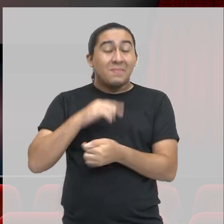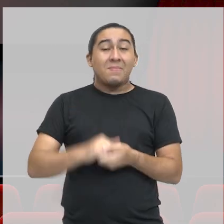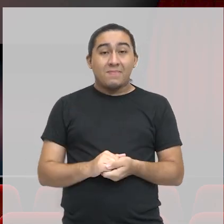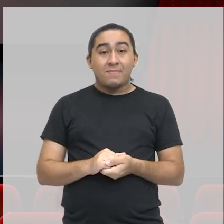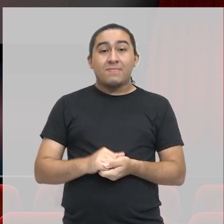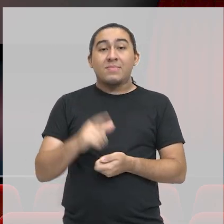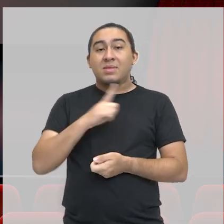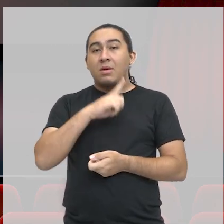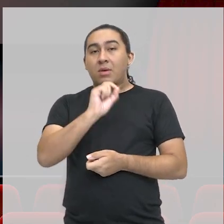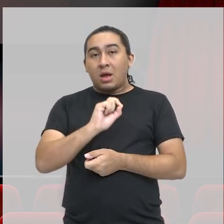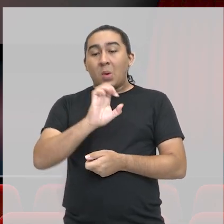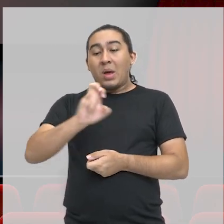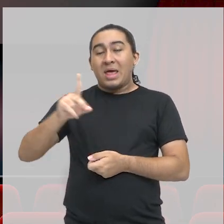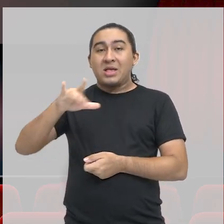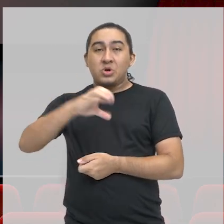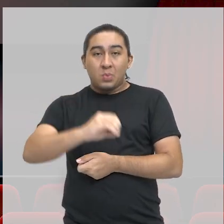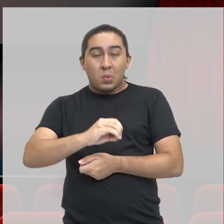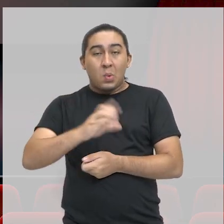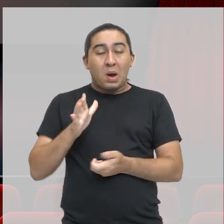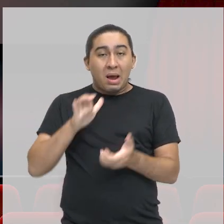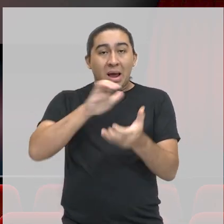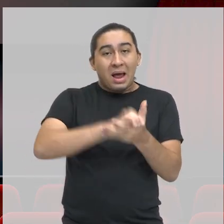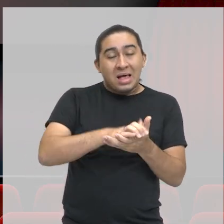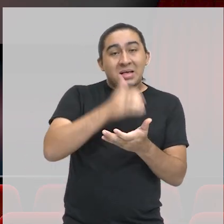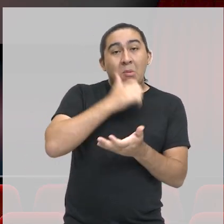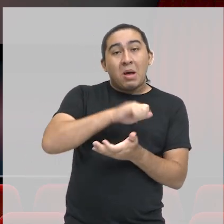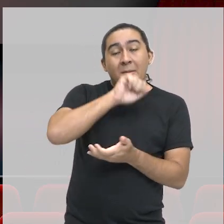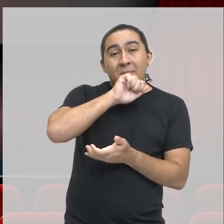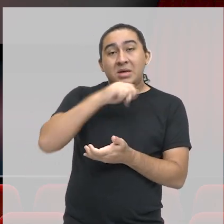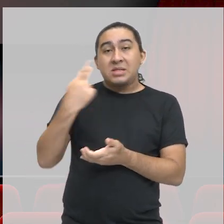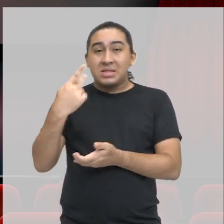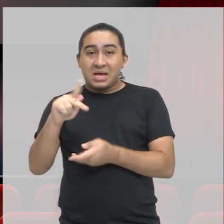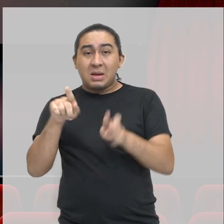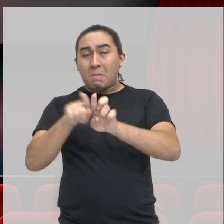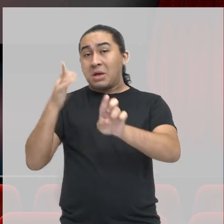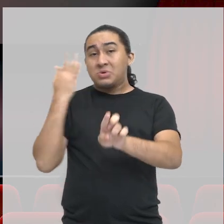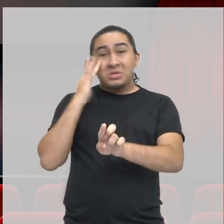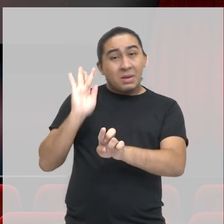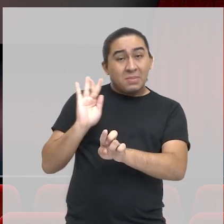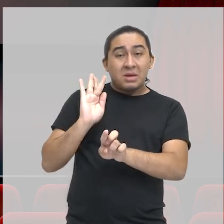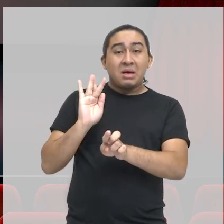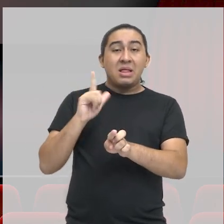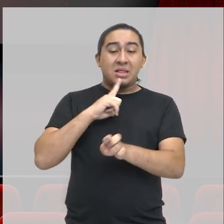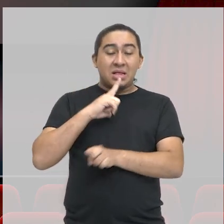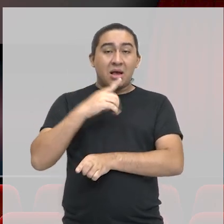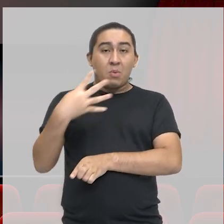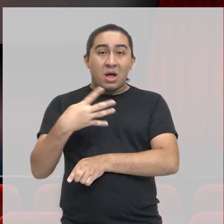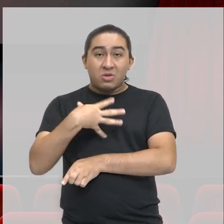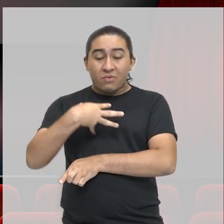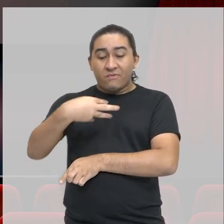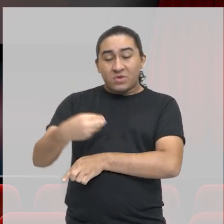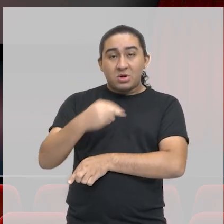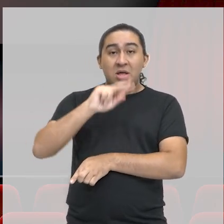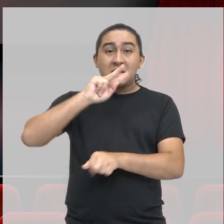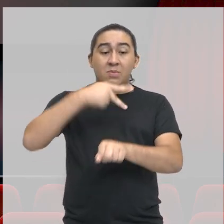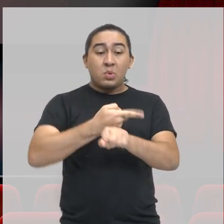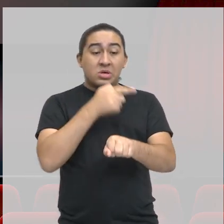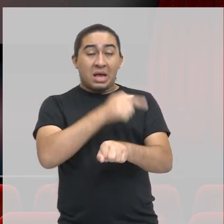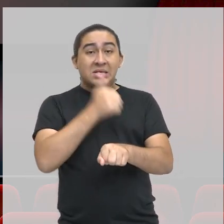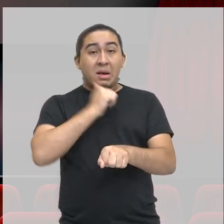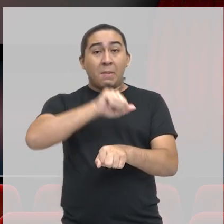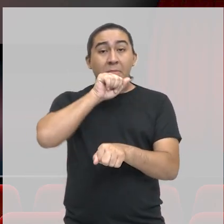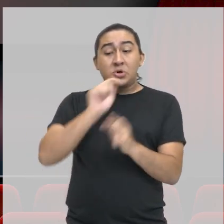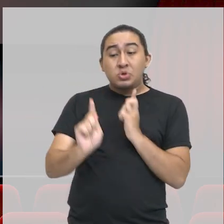que o Édipo casa-se com a mãe, sem saber que era mãe biológica, tem 4 filhos, e quando a mãe soube disso,